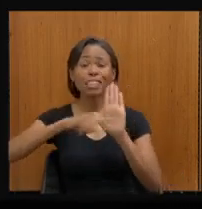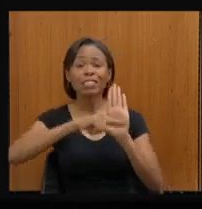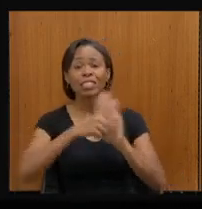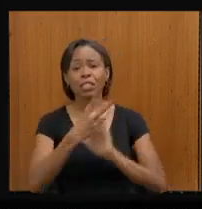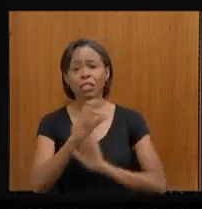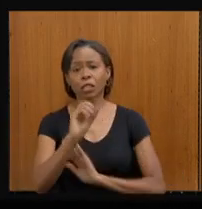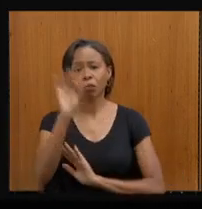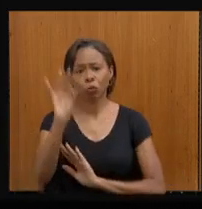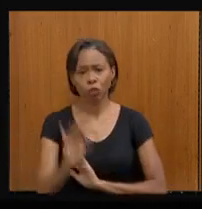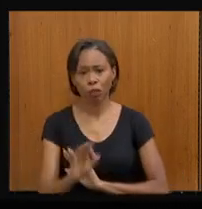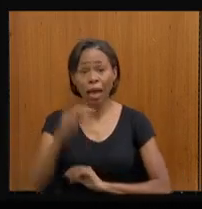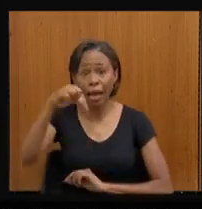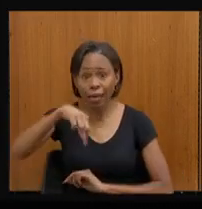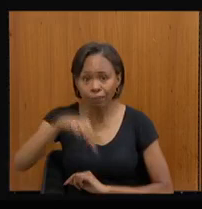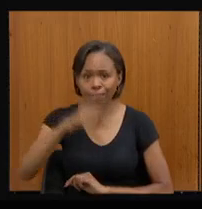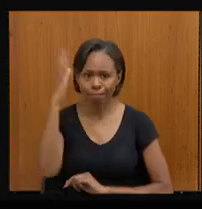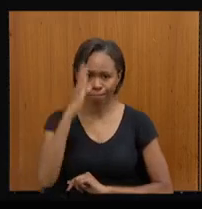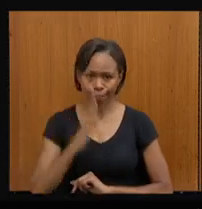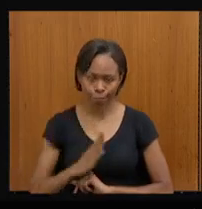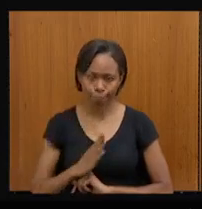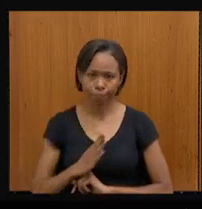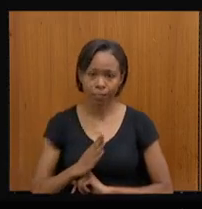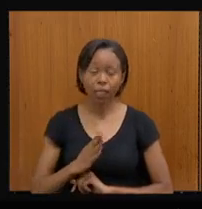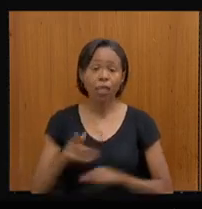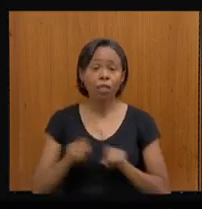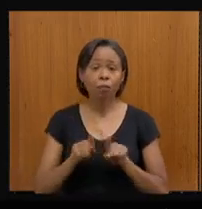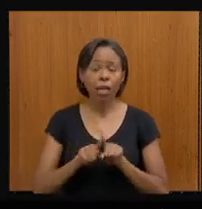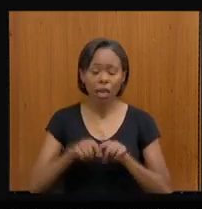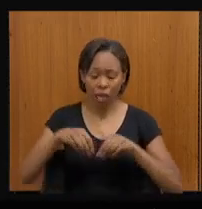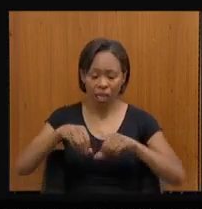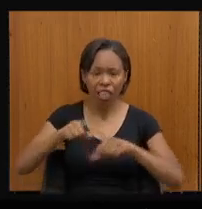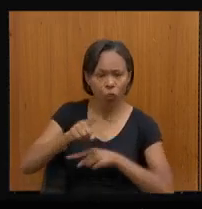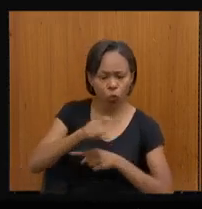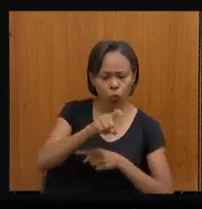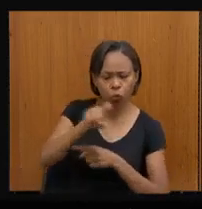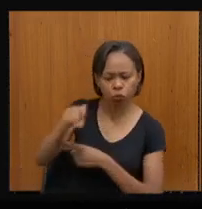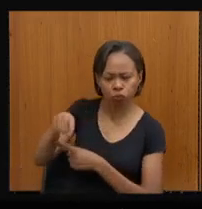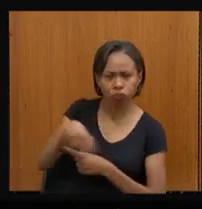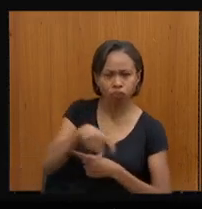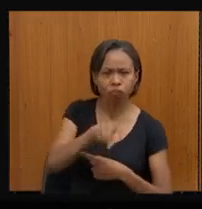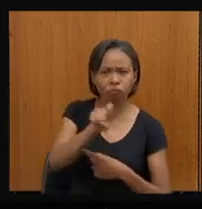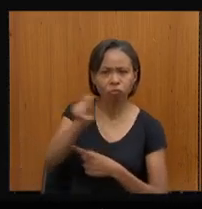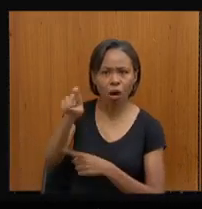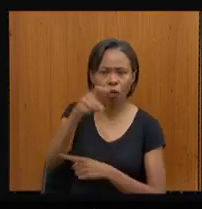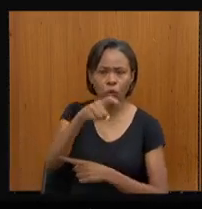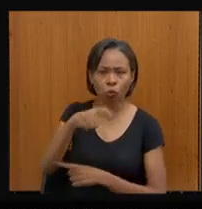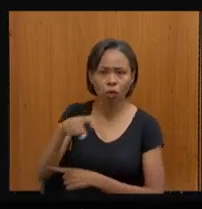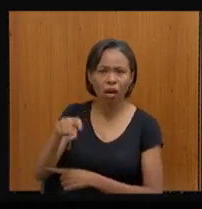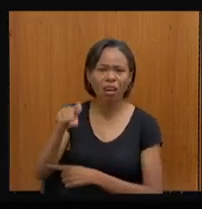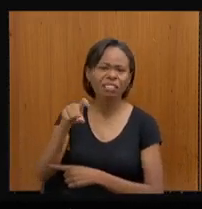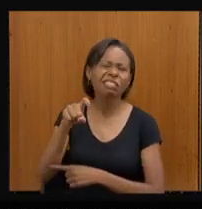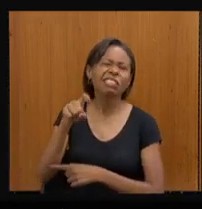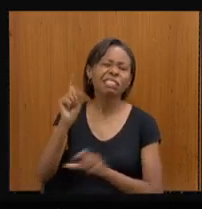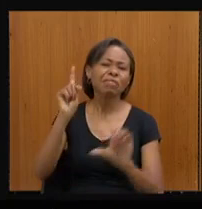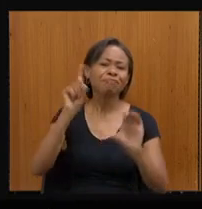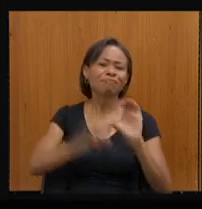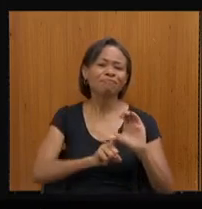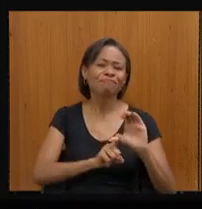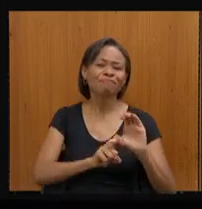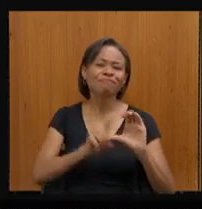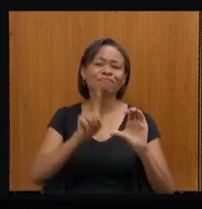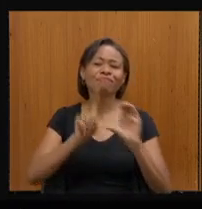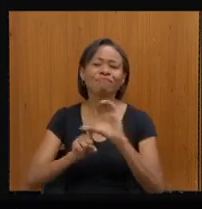Brasil e além disso essas fertilizantes me traz uma grande dependência de países produtores